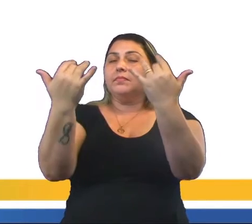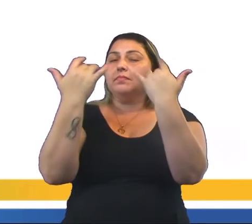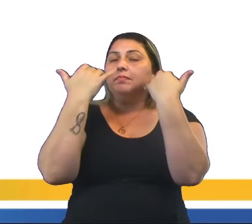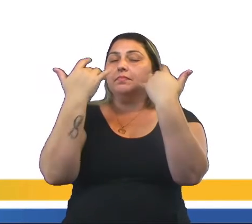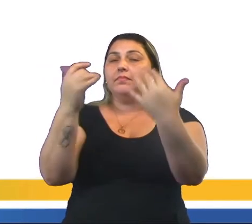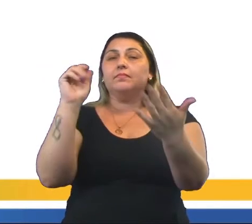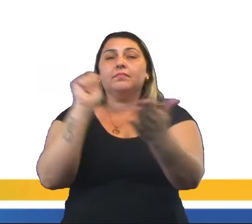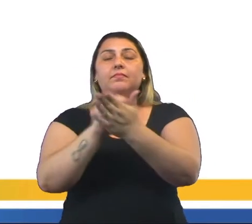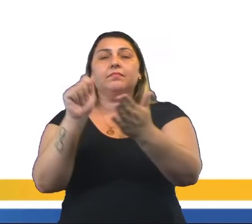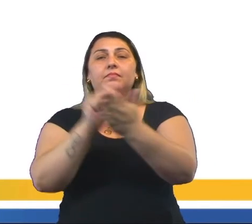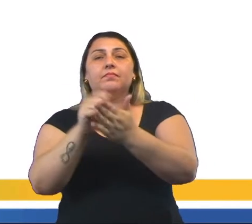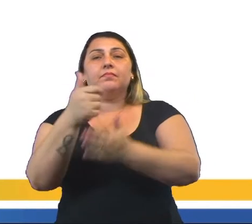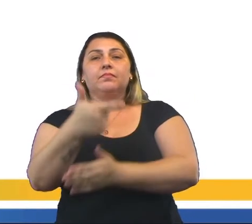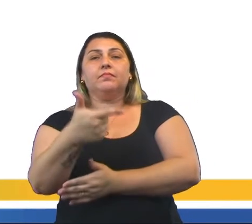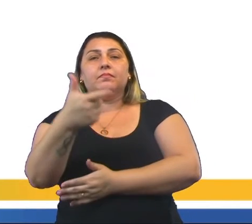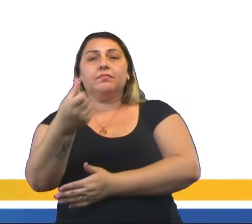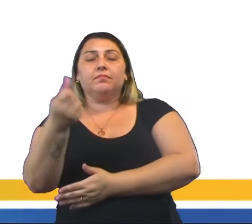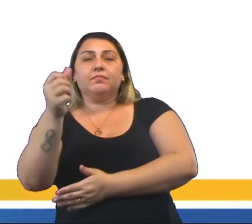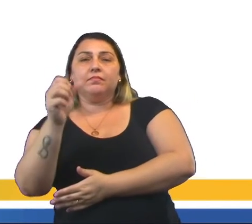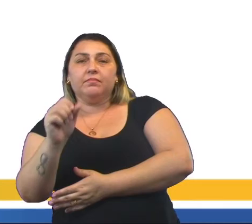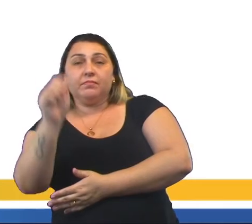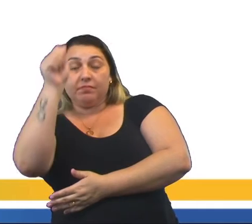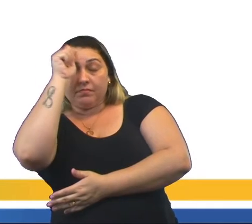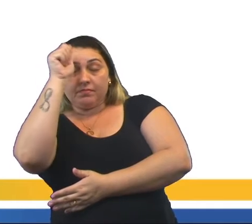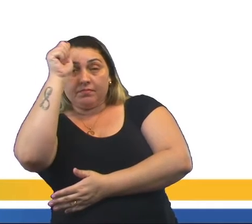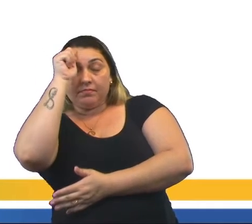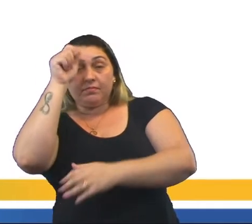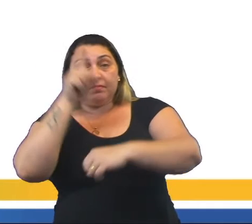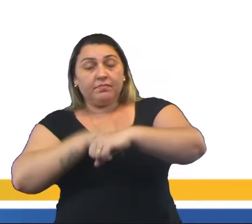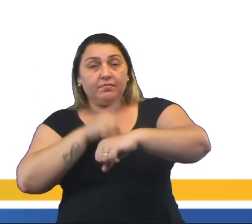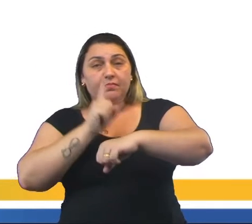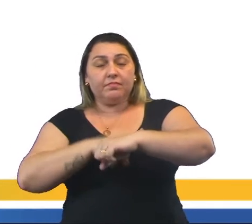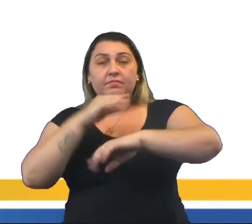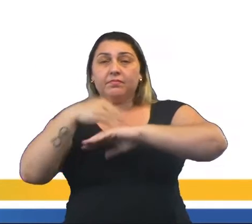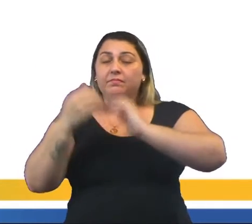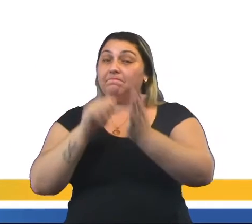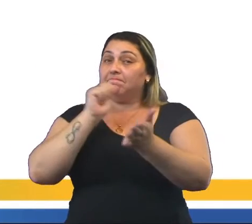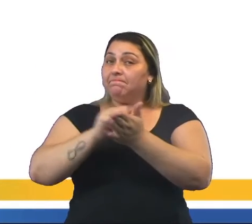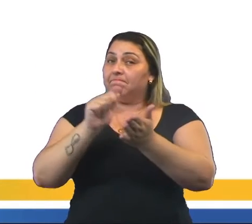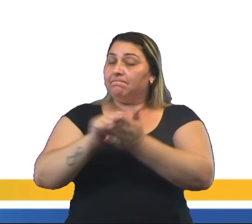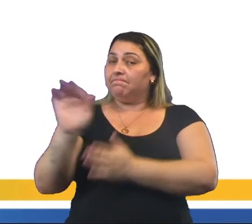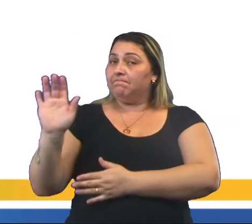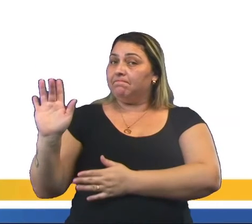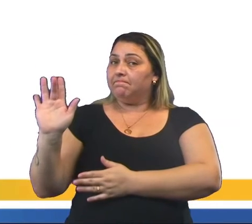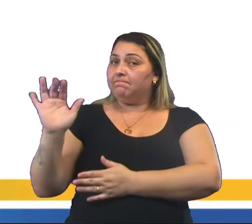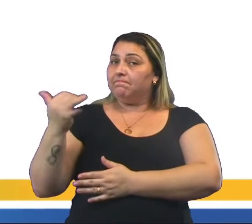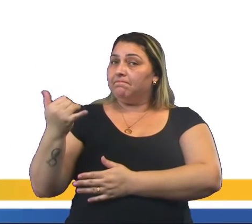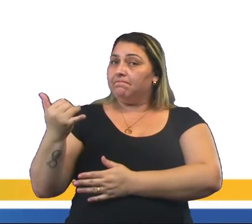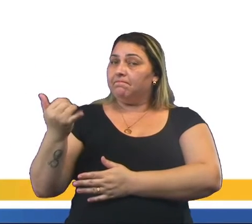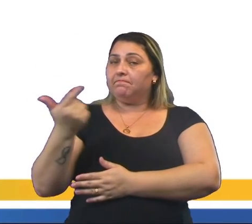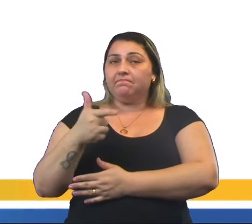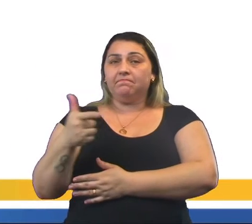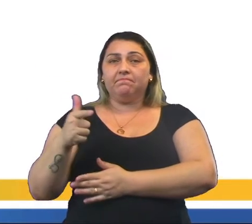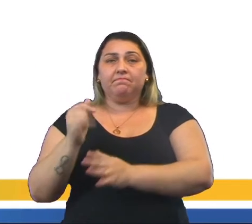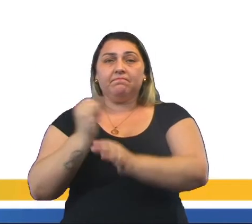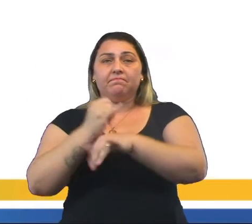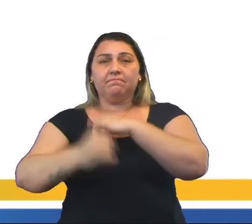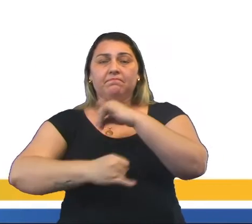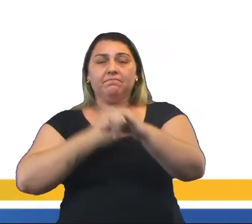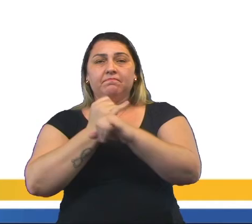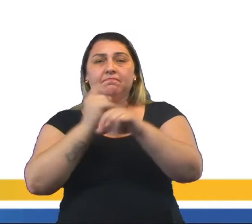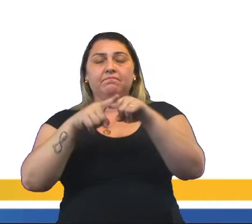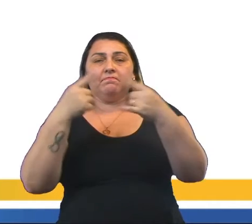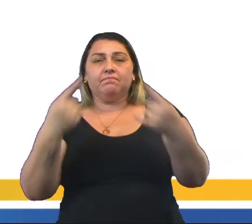escreveu 260 obras, numa época, gente, em que tudo era escrito à mão. Não havia internet, mas